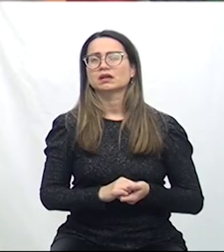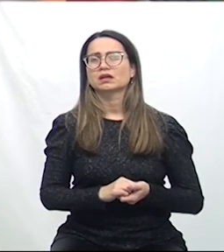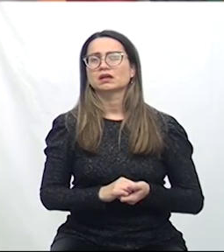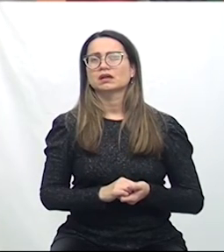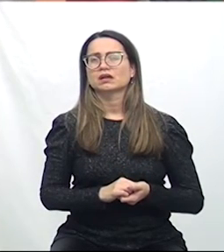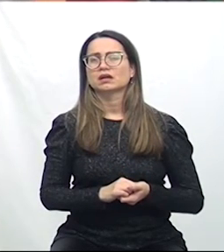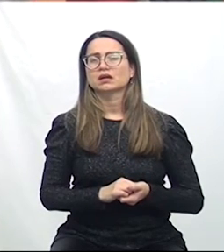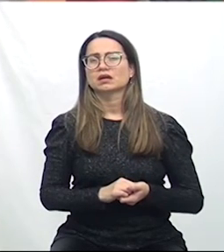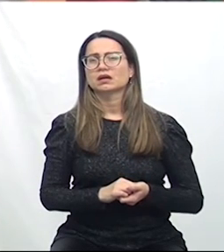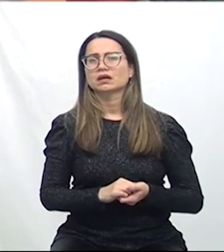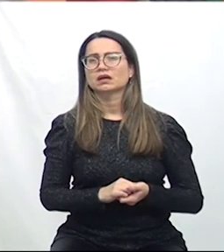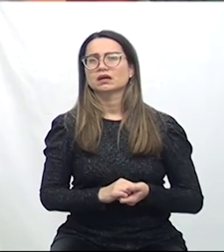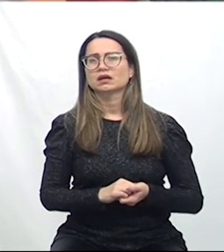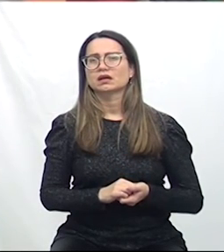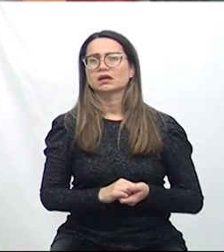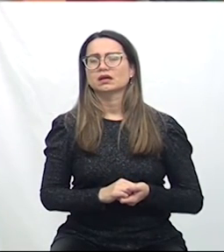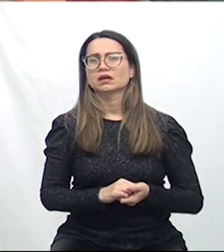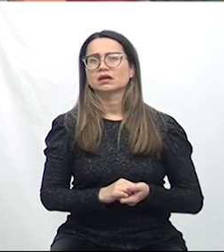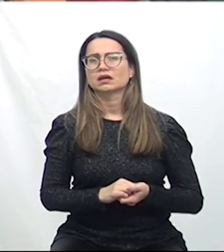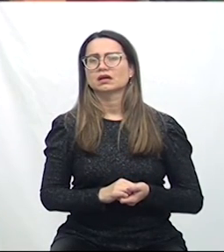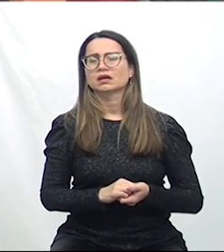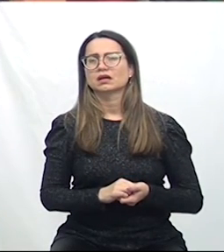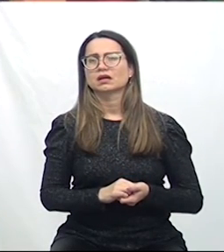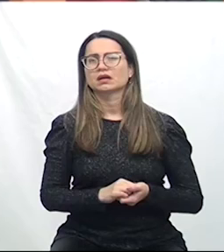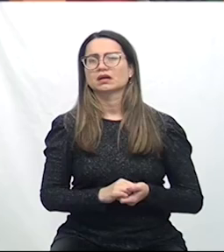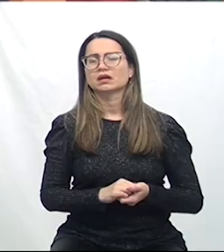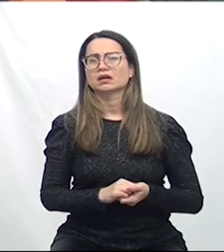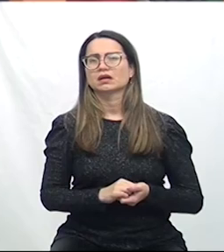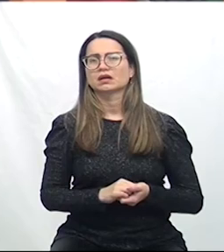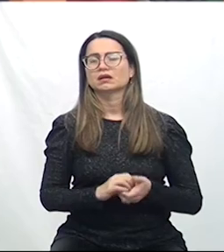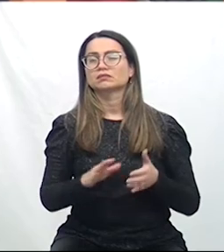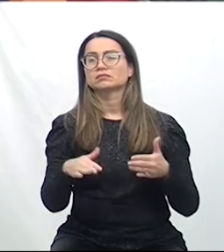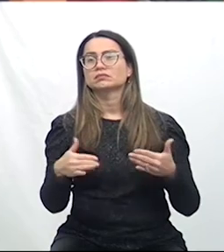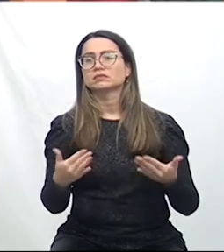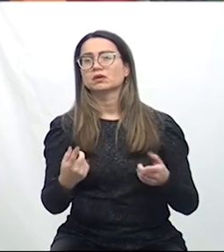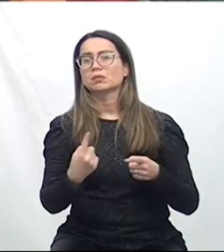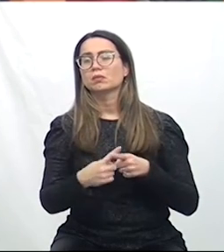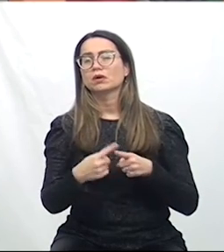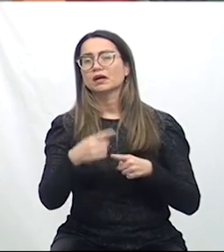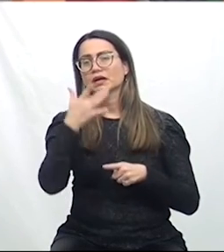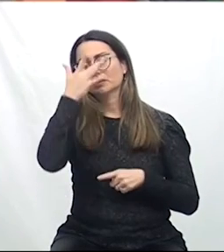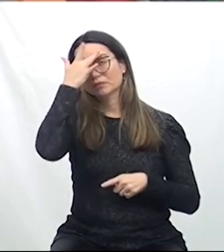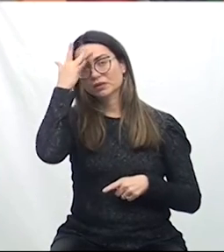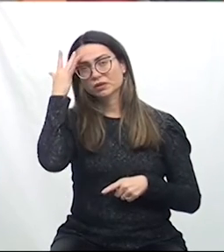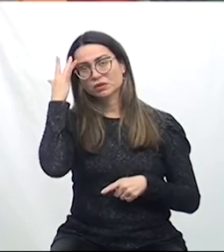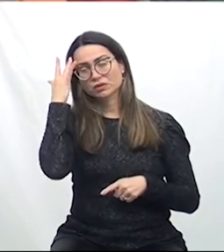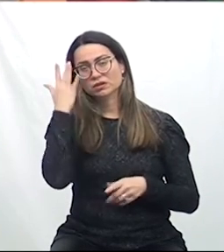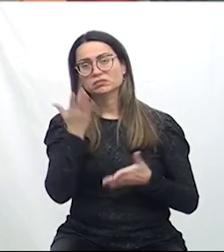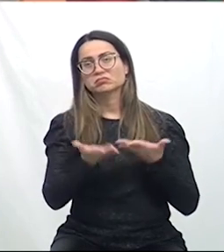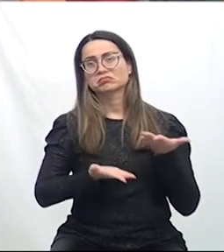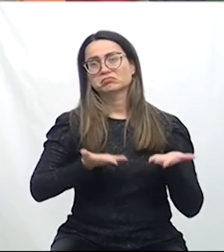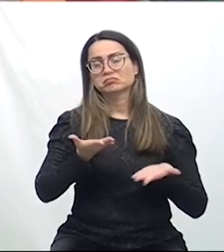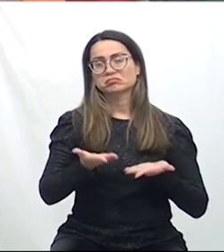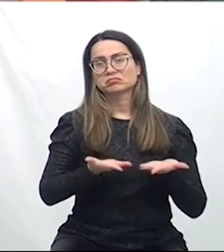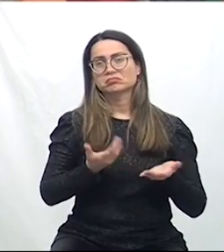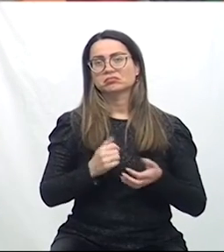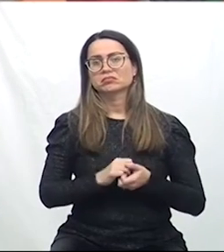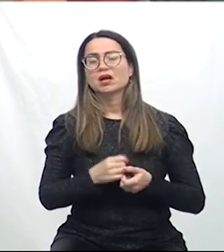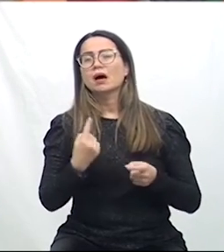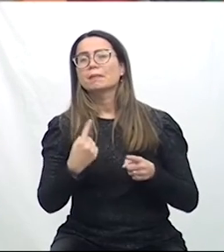É questão das drogas, da internação de pessoas. Por que as pessoas são internadas? Isso tem uma causa, presidente. Por que